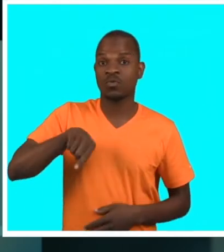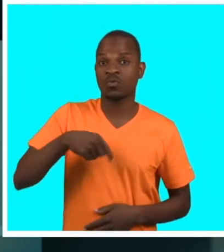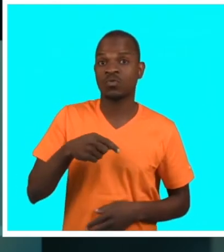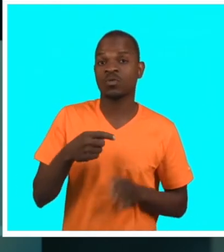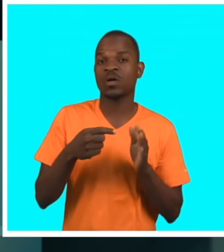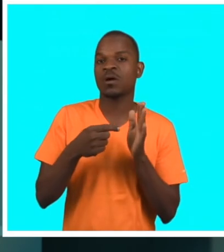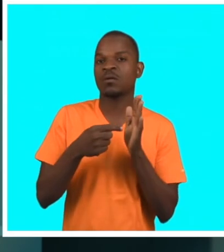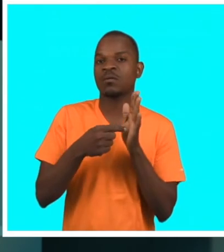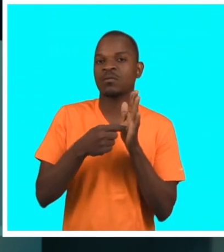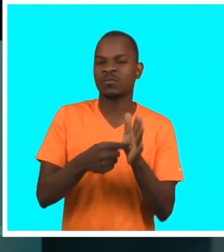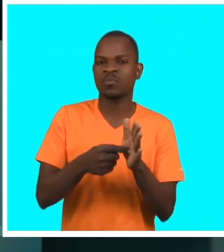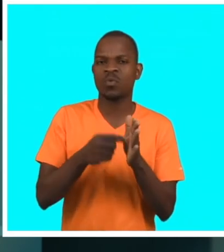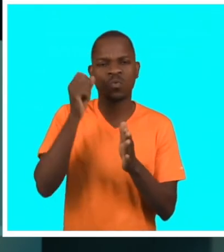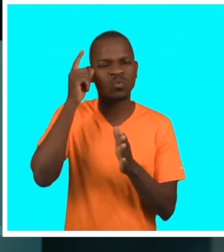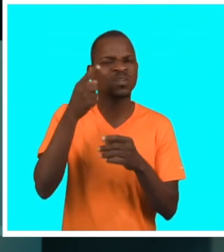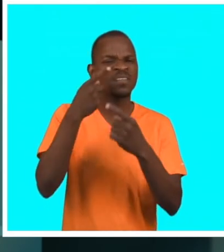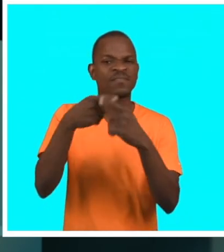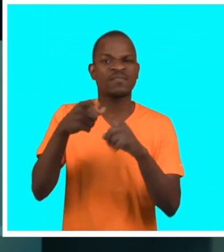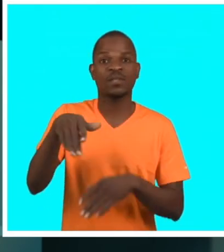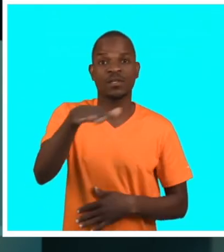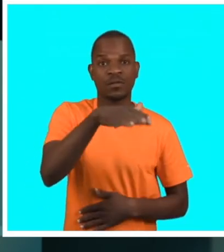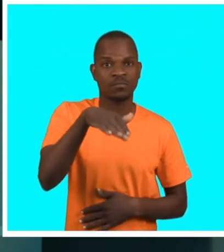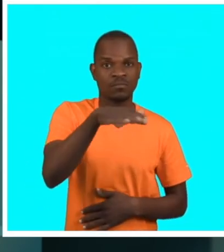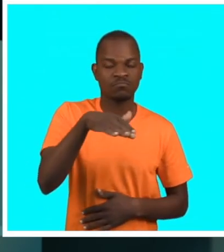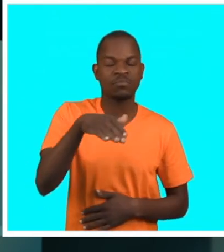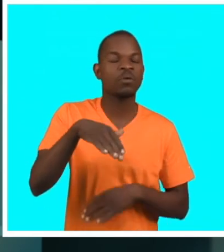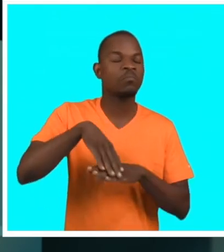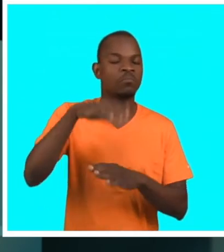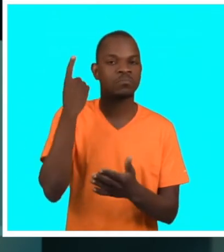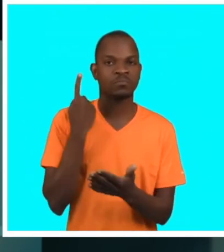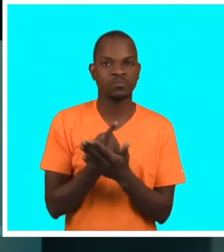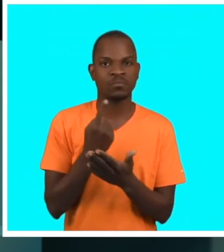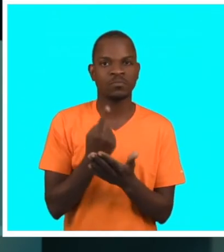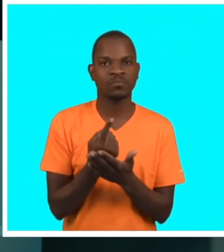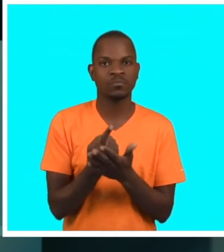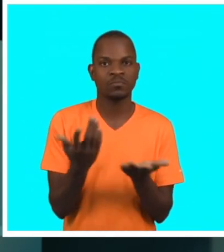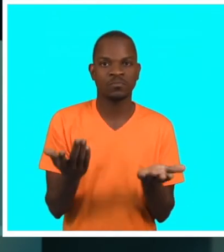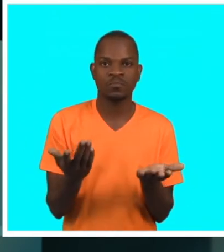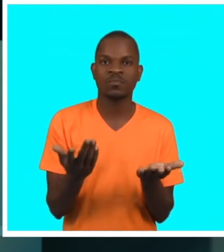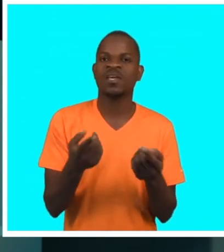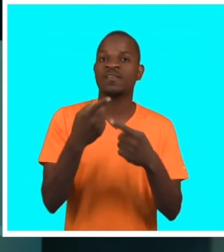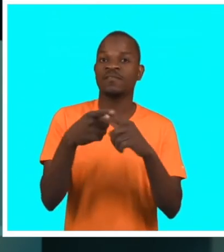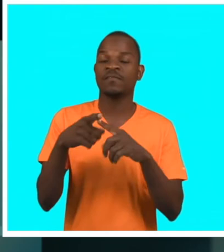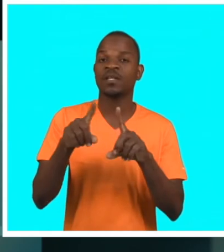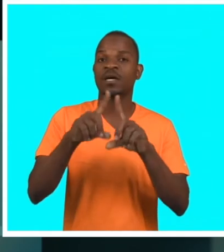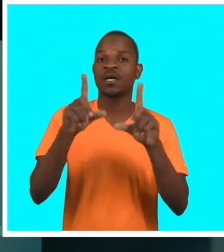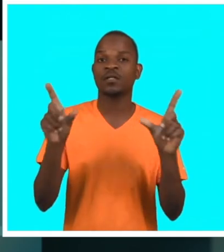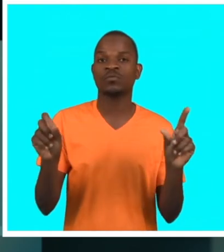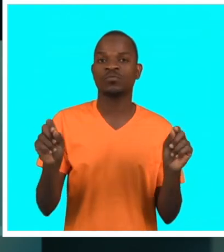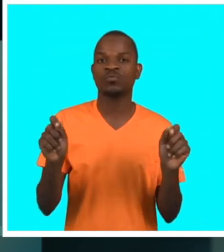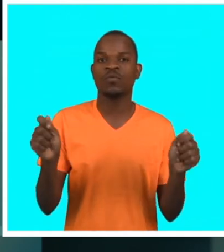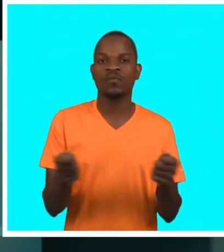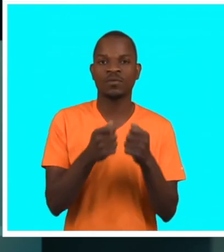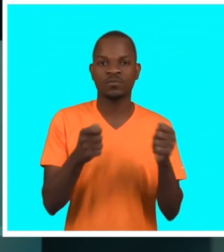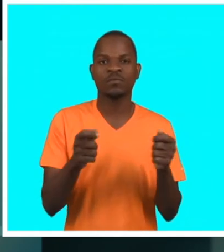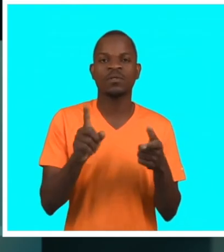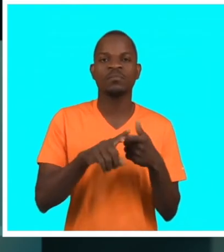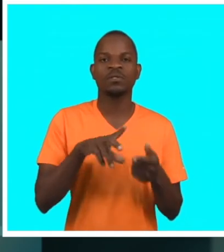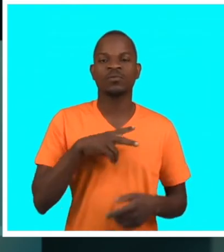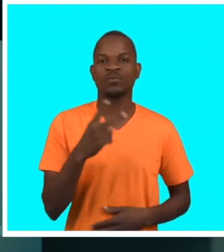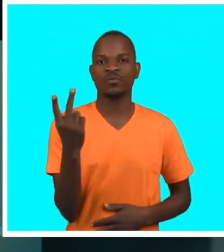aspectos. Isso tem estado a ser muito válido em vários festivais. Estes dois prémios,